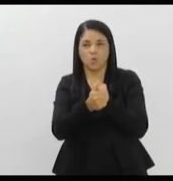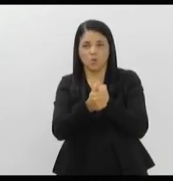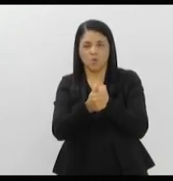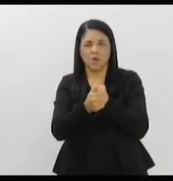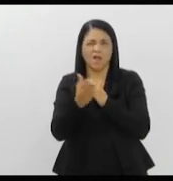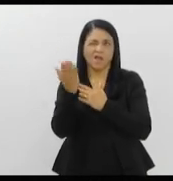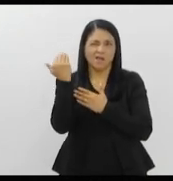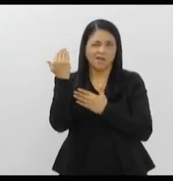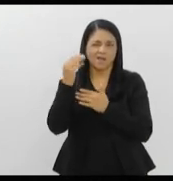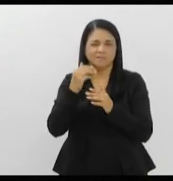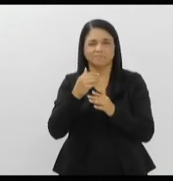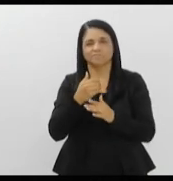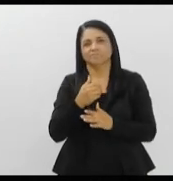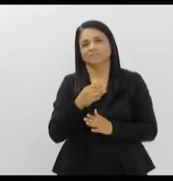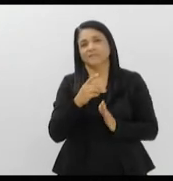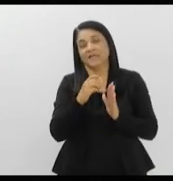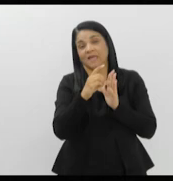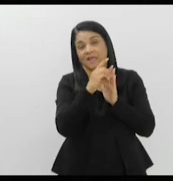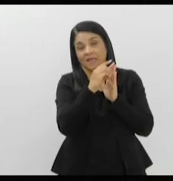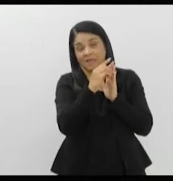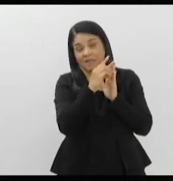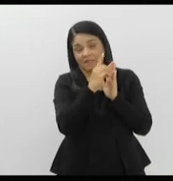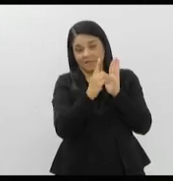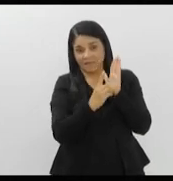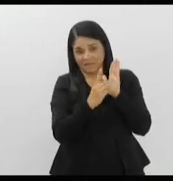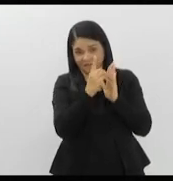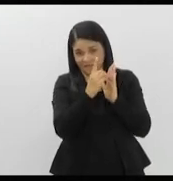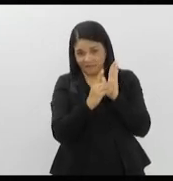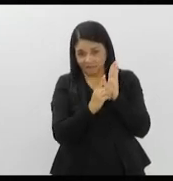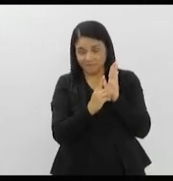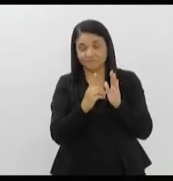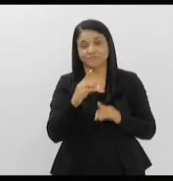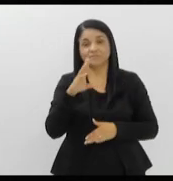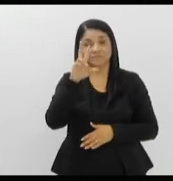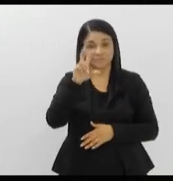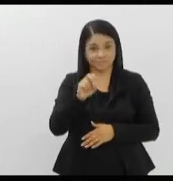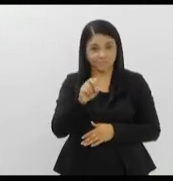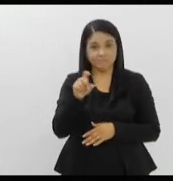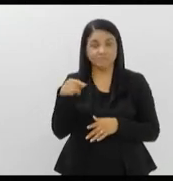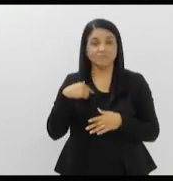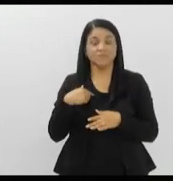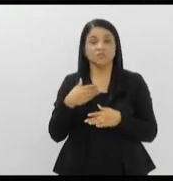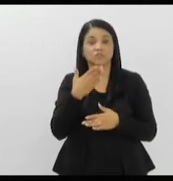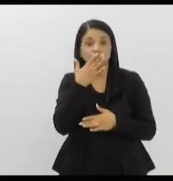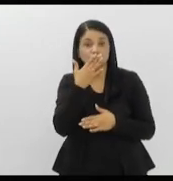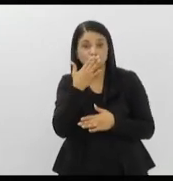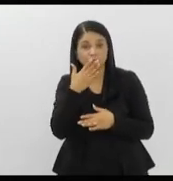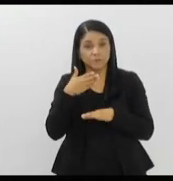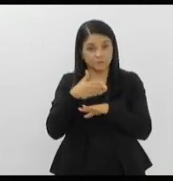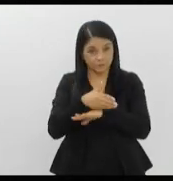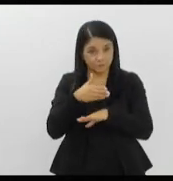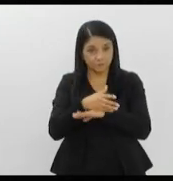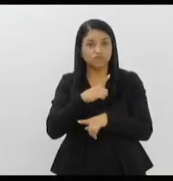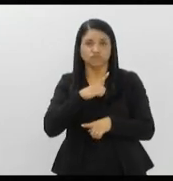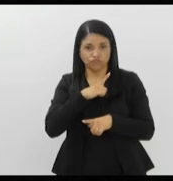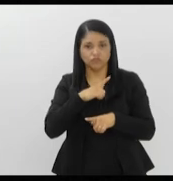de 50, os times que frequentavam, todos tinham